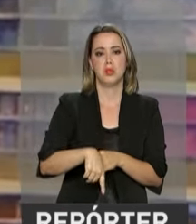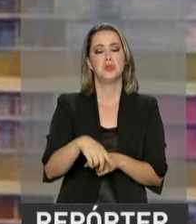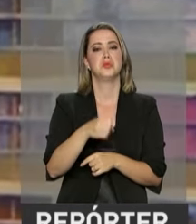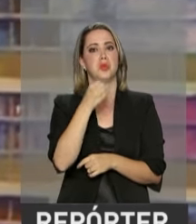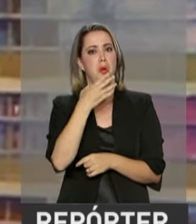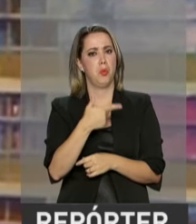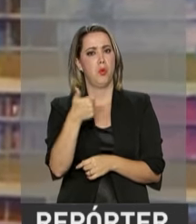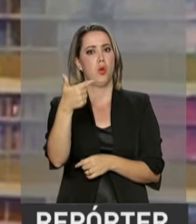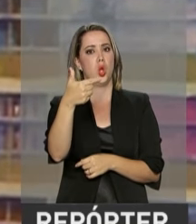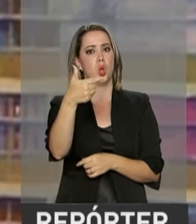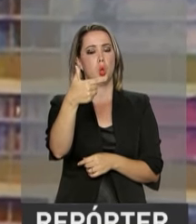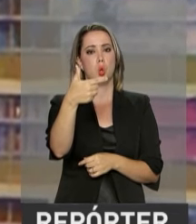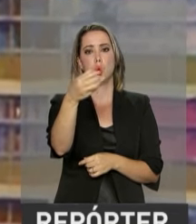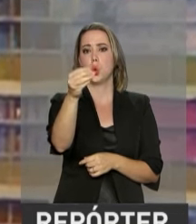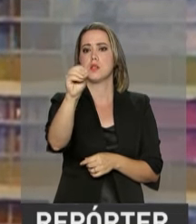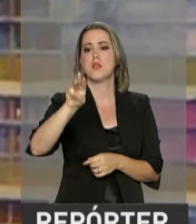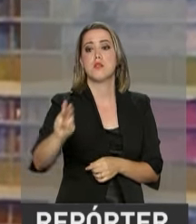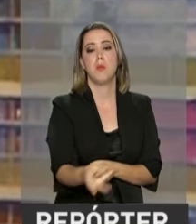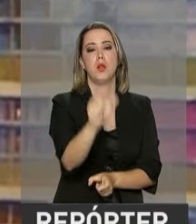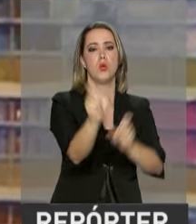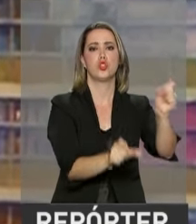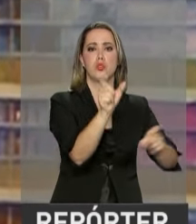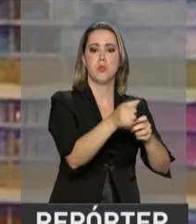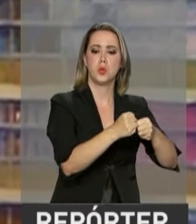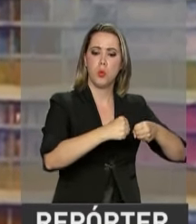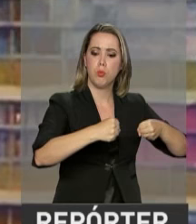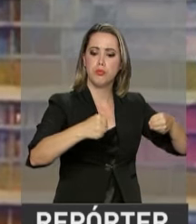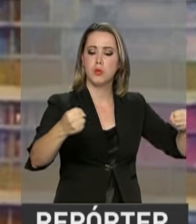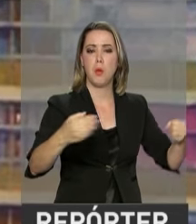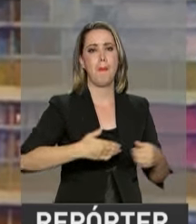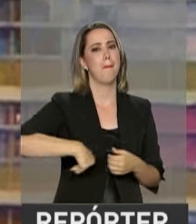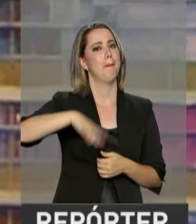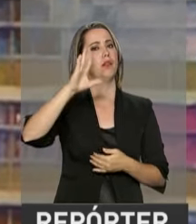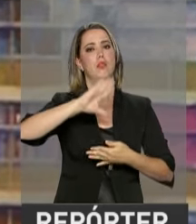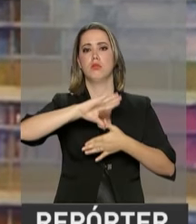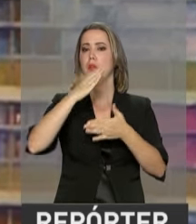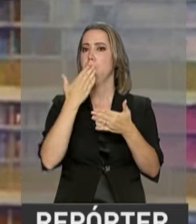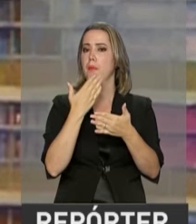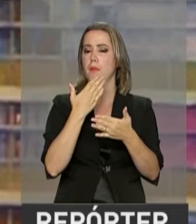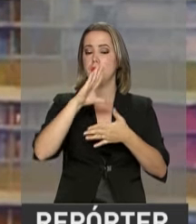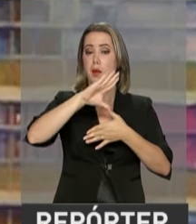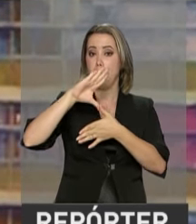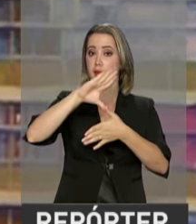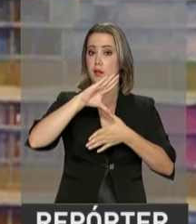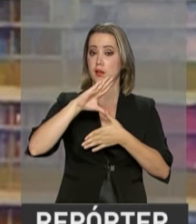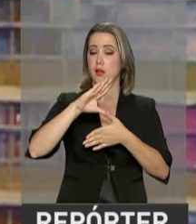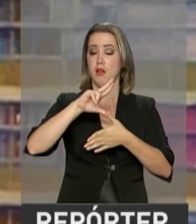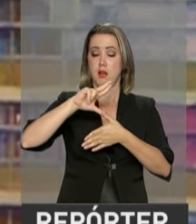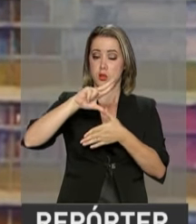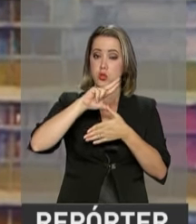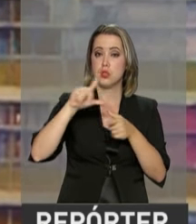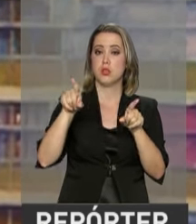de pessoas é um mercado muito grande, o mais grande da América Latina. E depois os serviços, mas